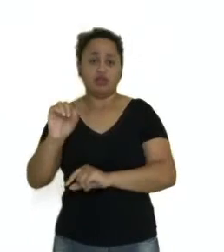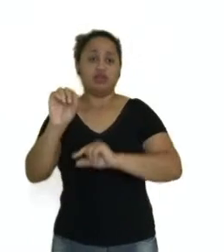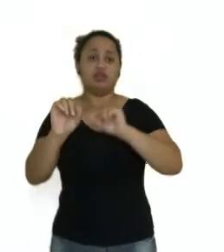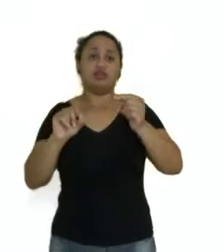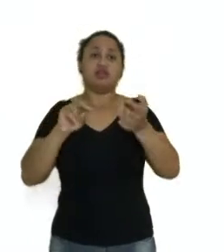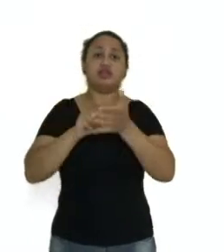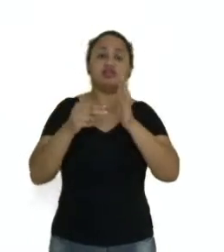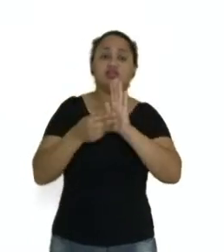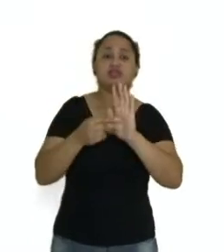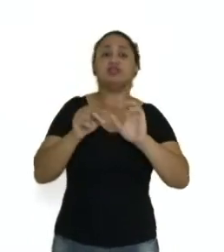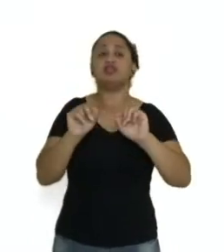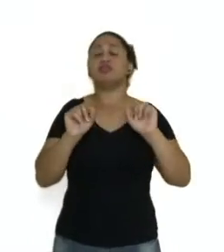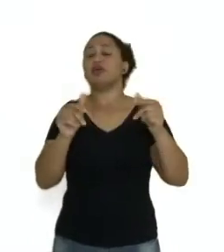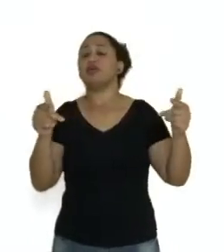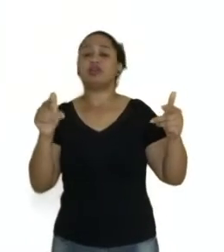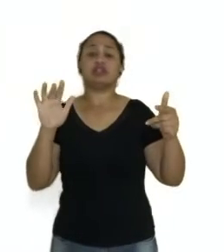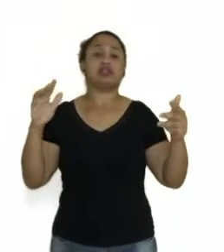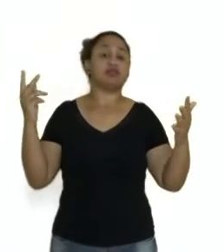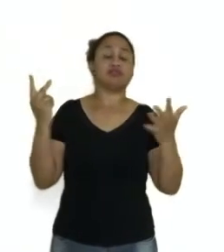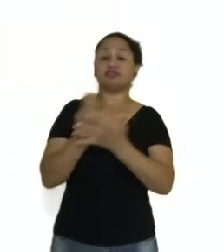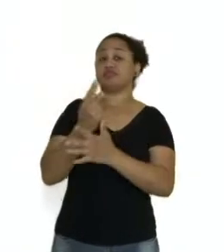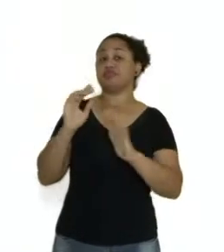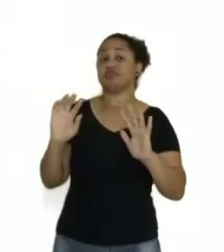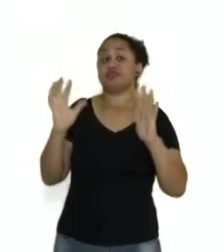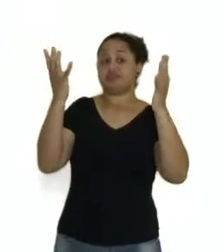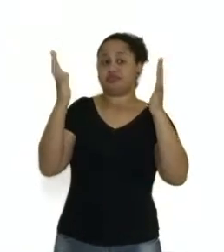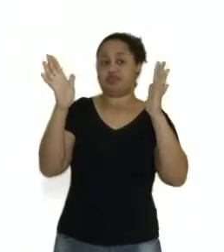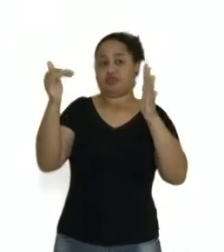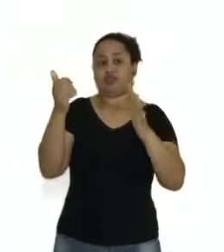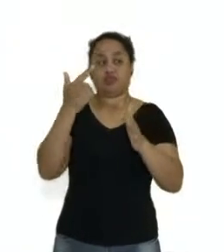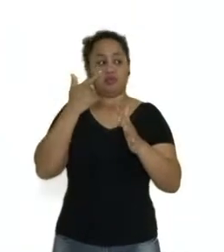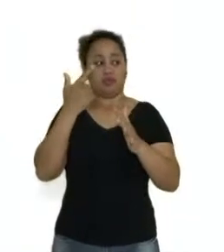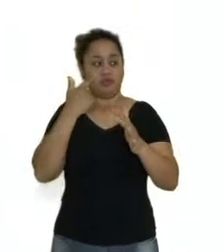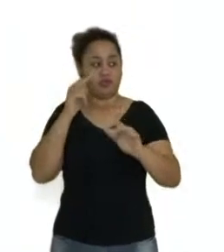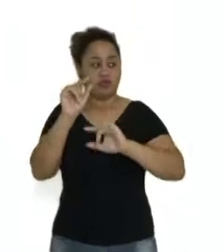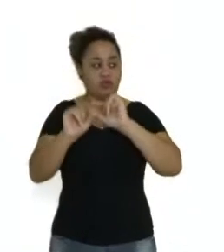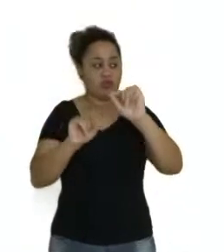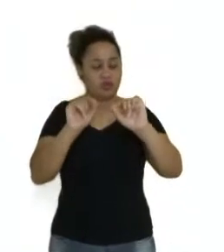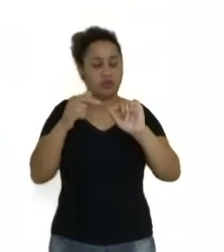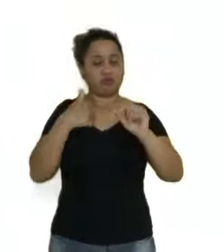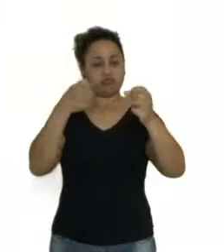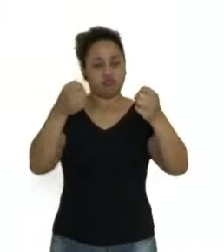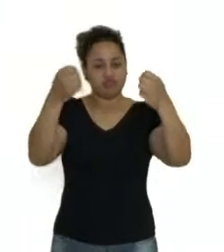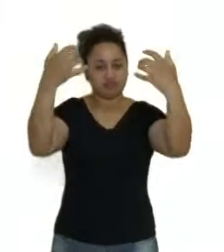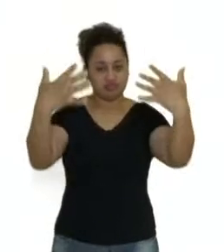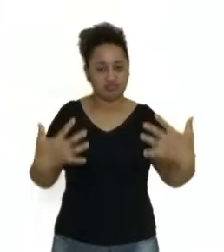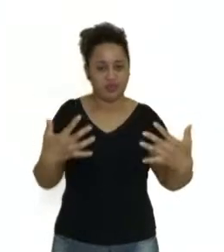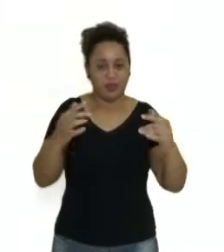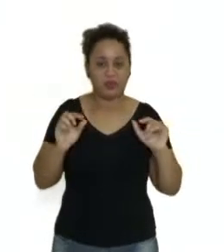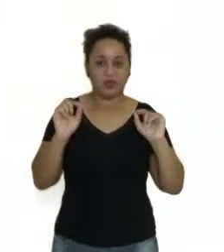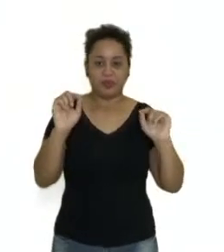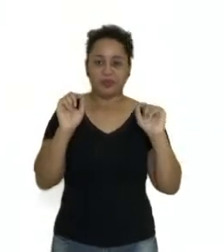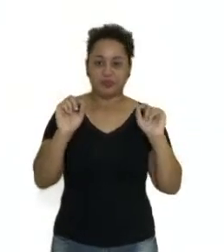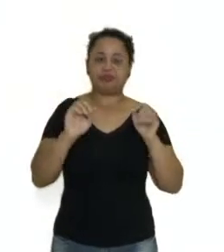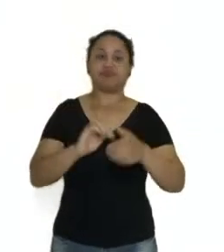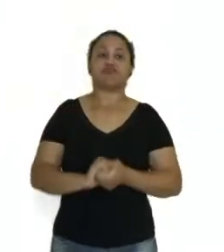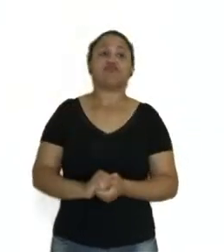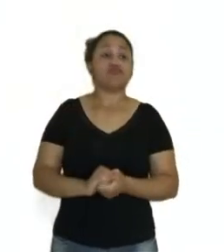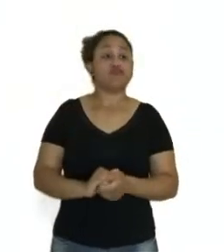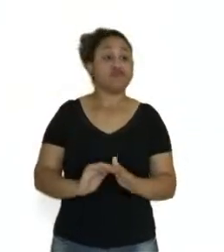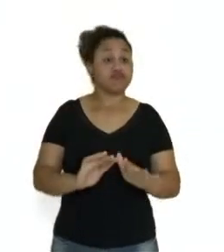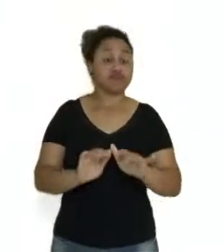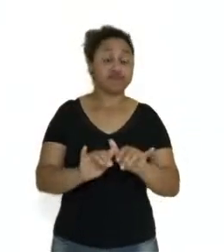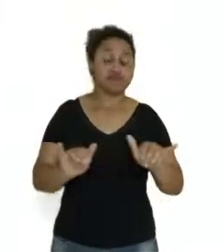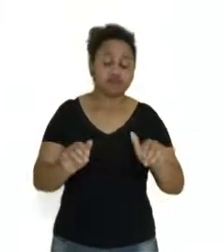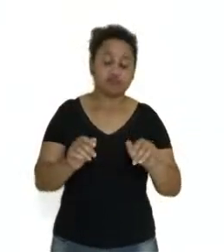significa algo ser aleatório? Então, acompanhe aqui comigo a explicação. No lançamento de